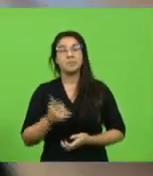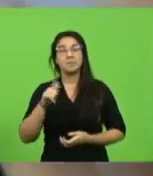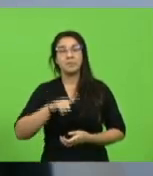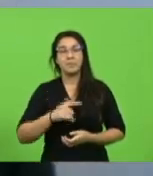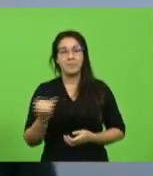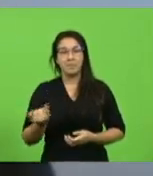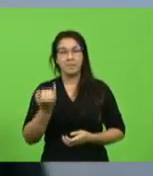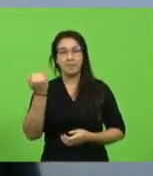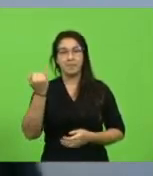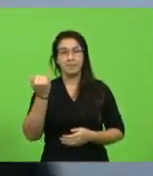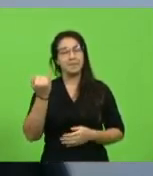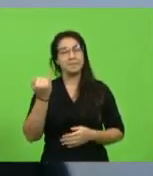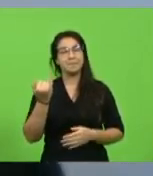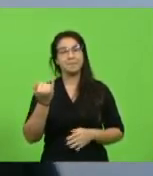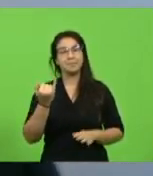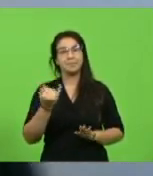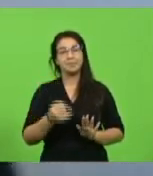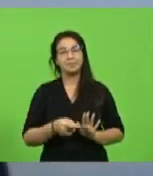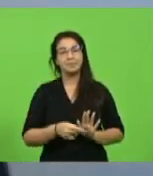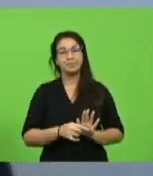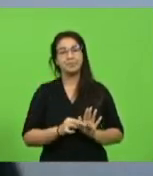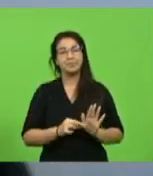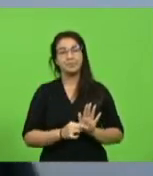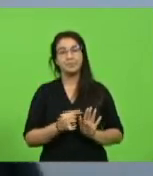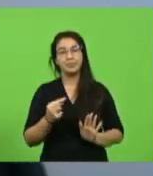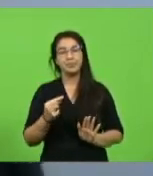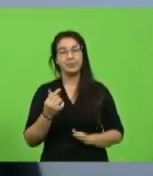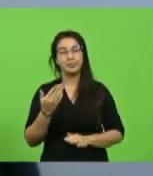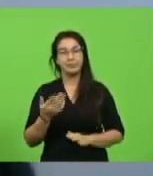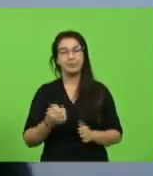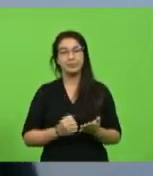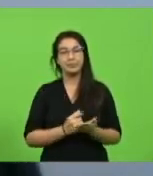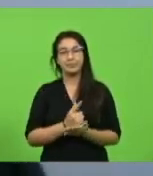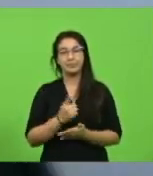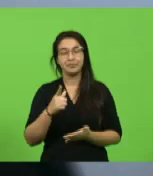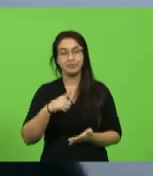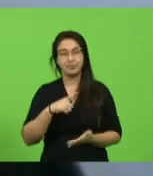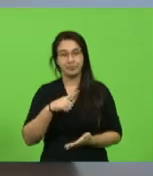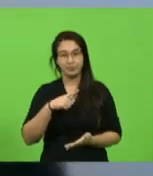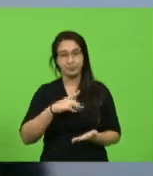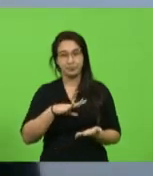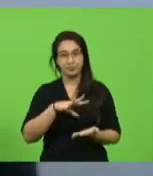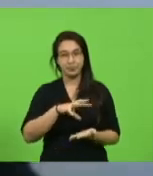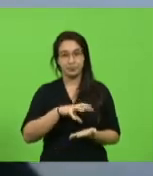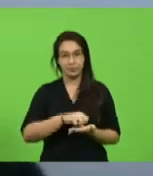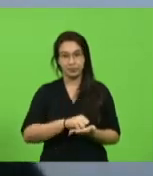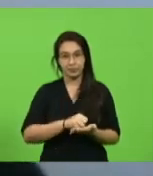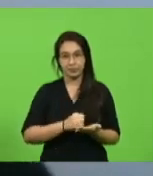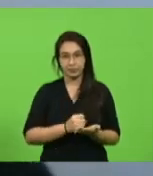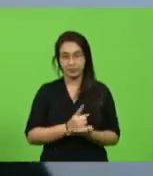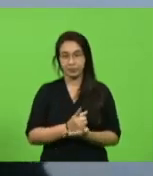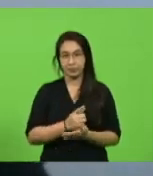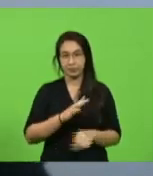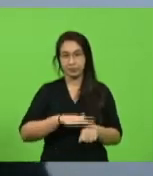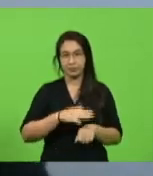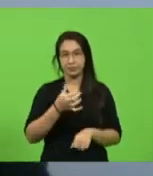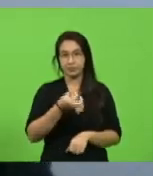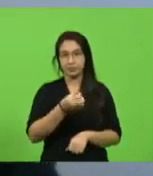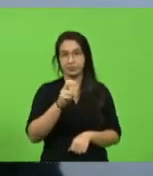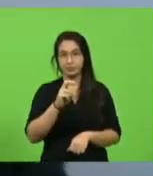cabe destacar que a referida compra, por se tratar de contratação com valor superior a R$ 650 mil,